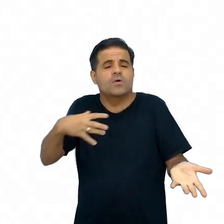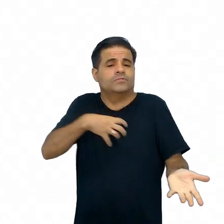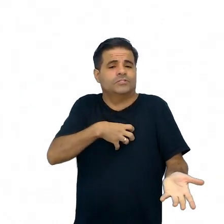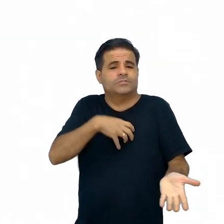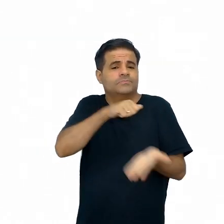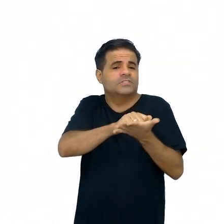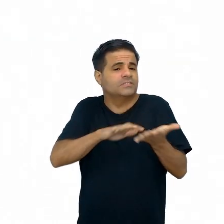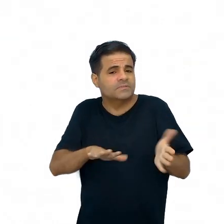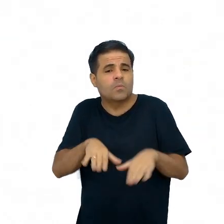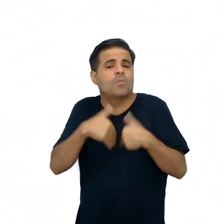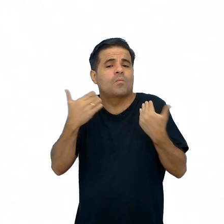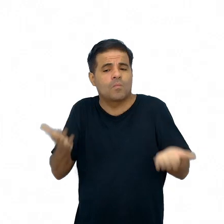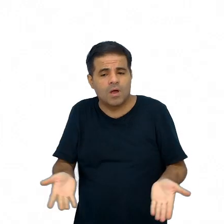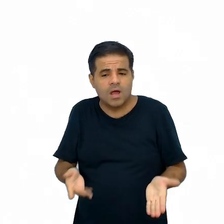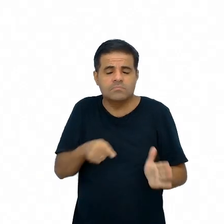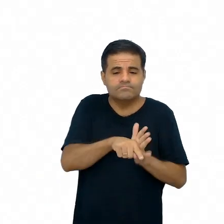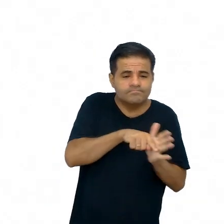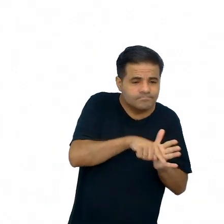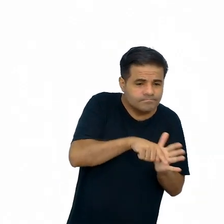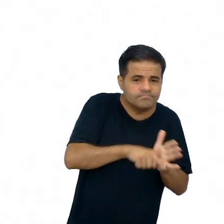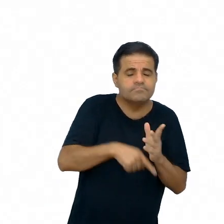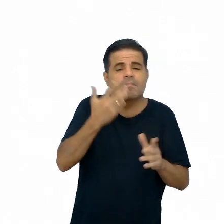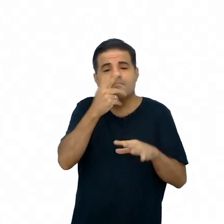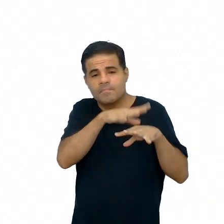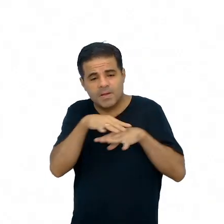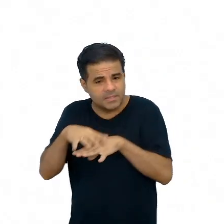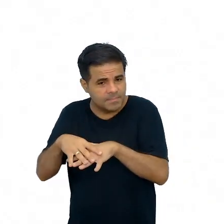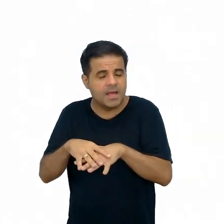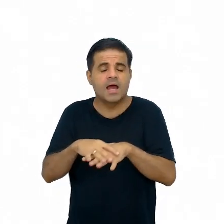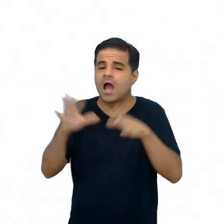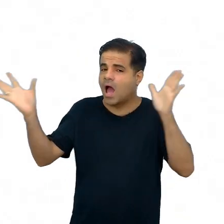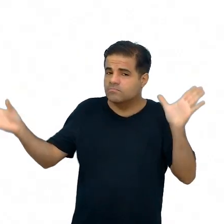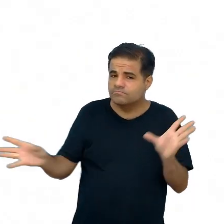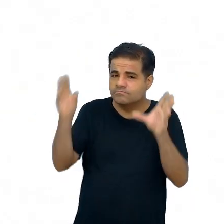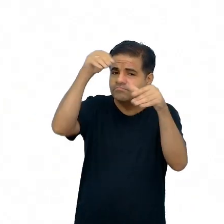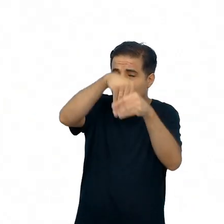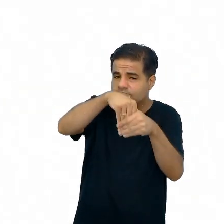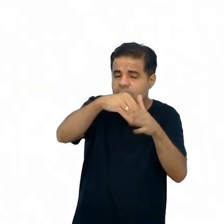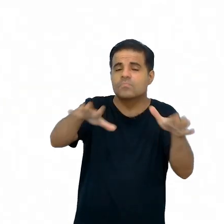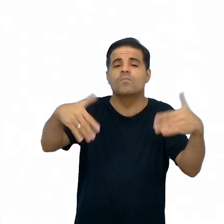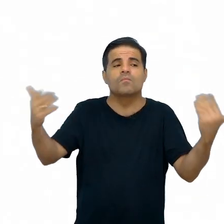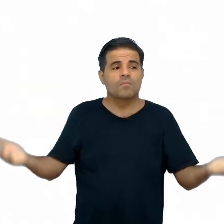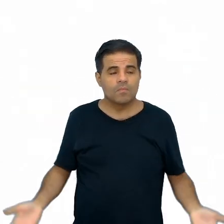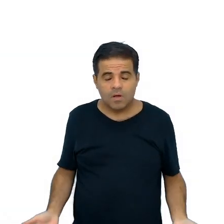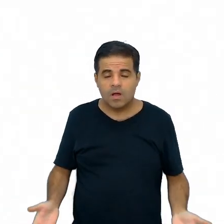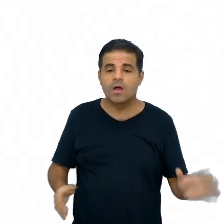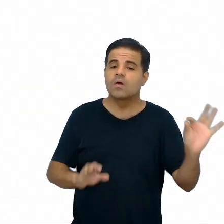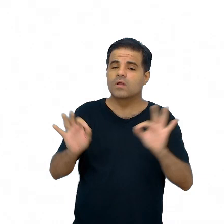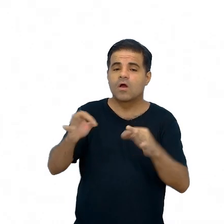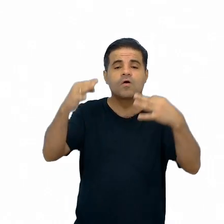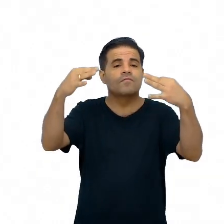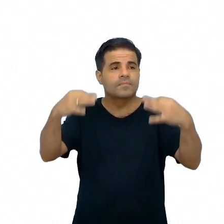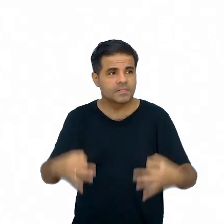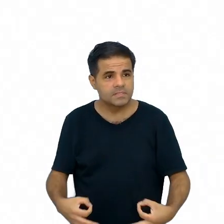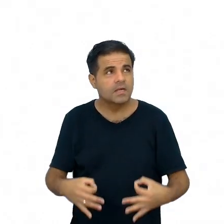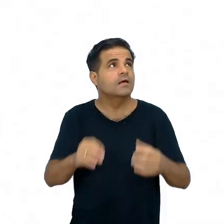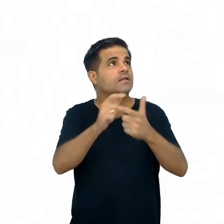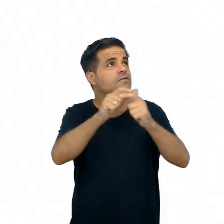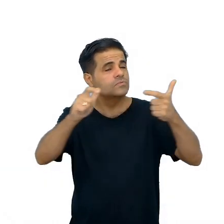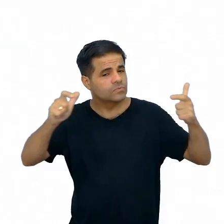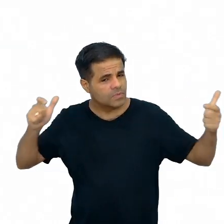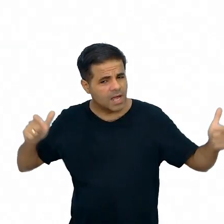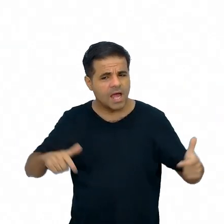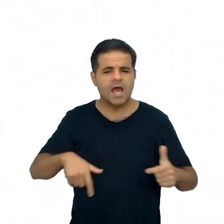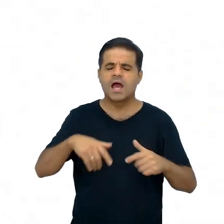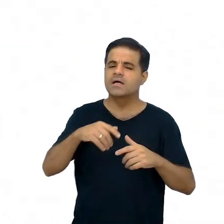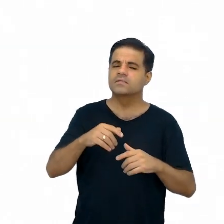de atividade de investigação matemática ela está inserida, ou seja, na confirmação, na estruturada,